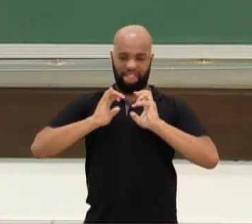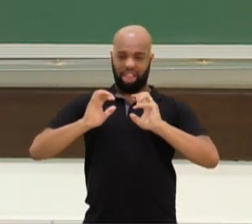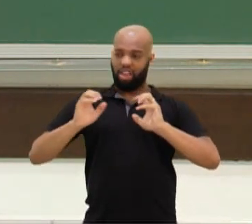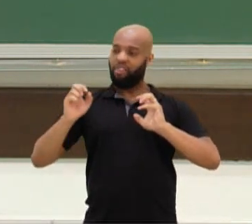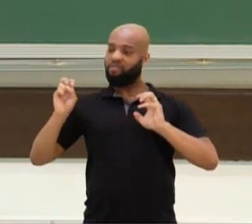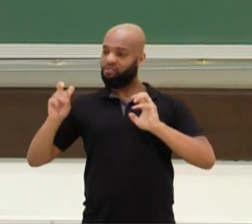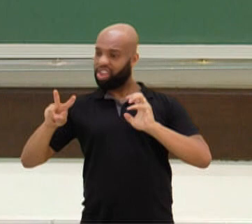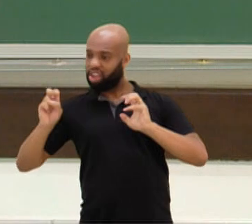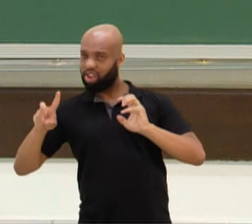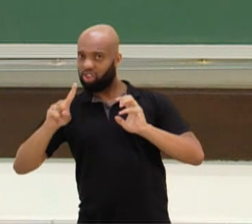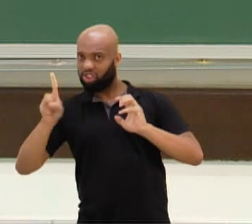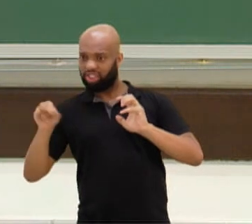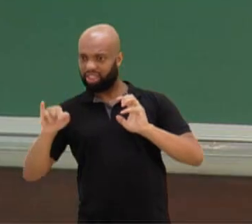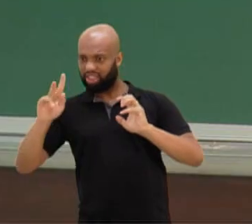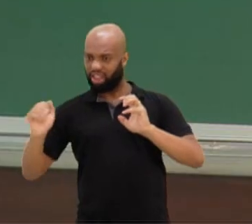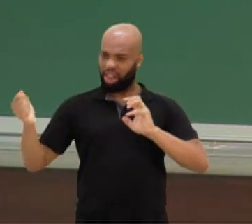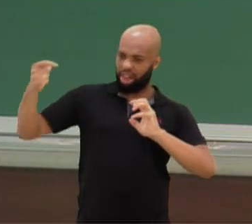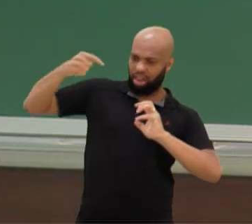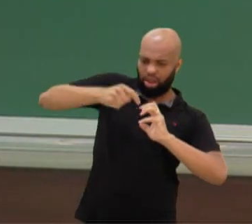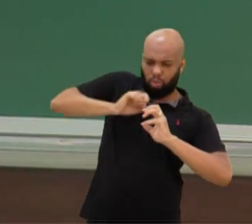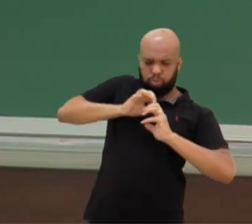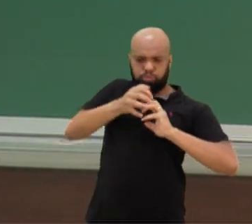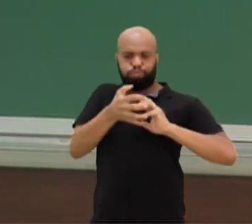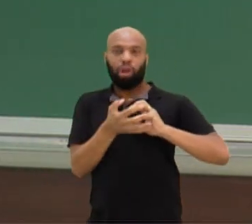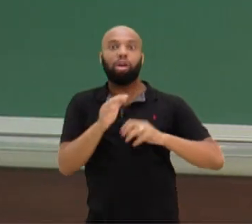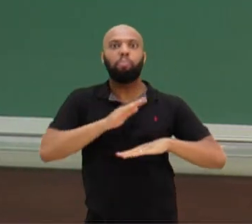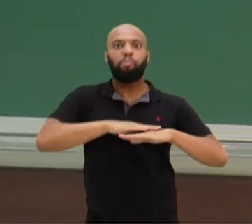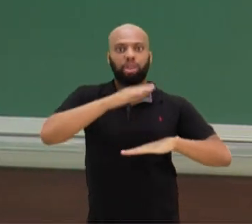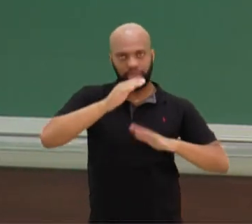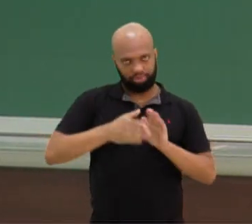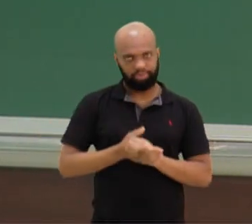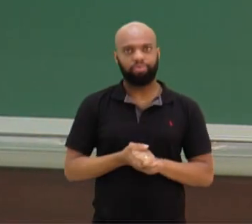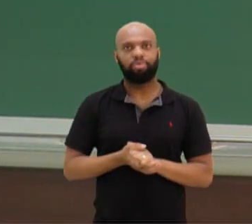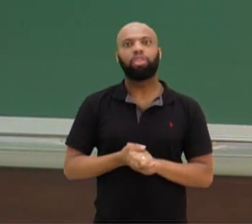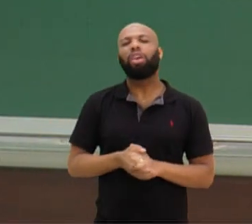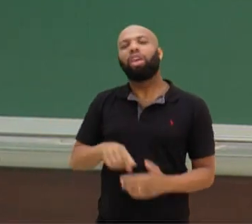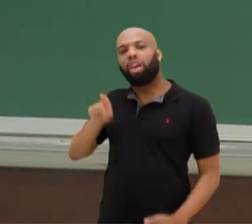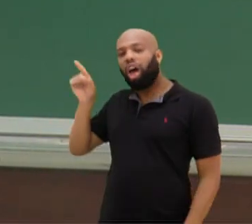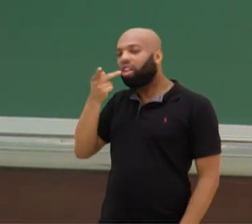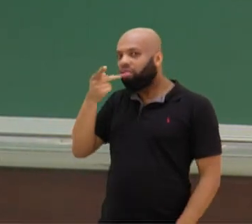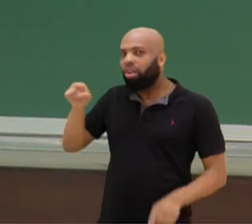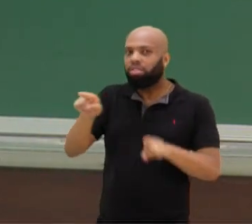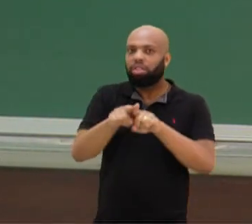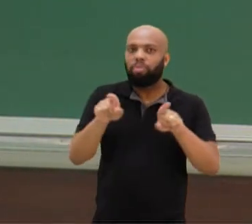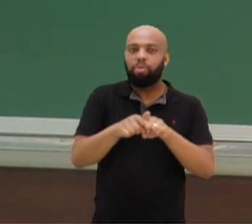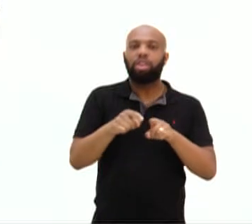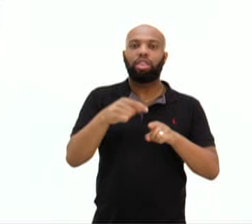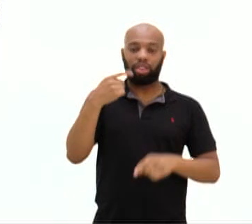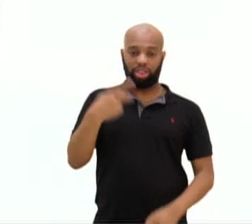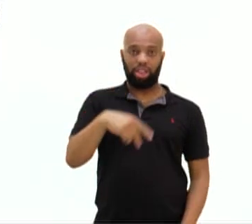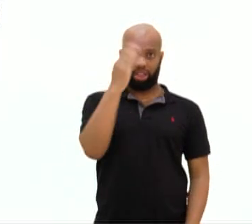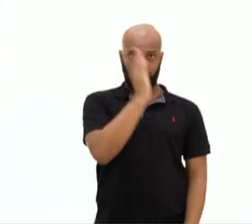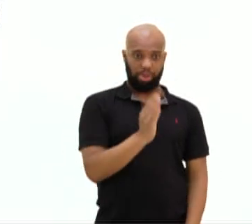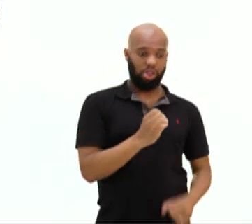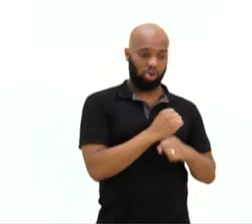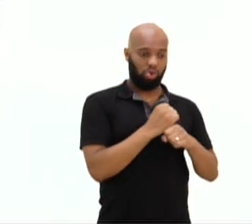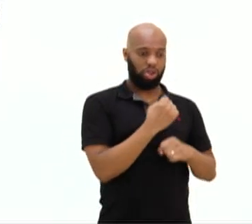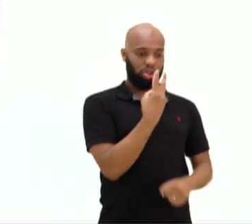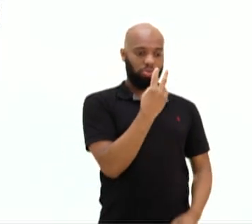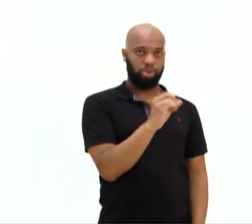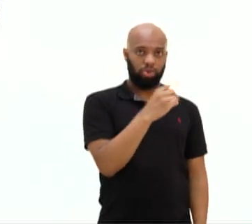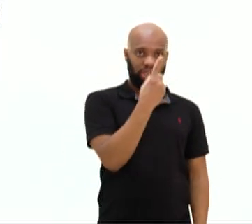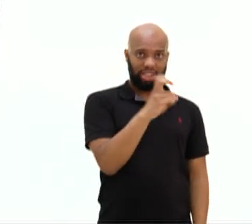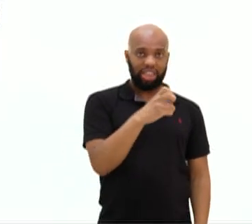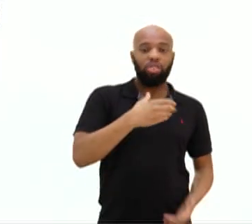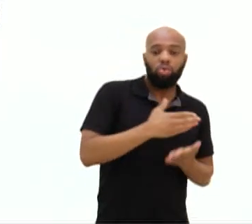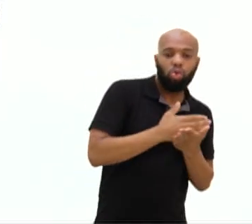vai ser igual, exatamente igual entre dois indivíduos. Aqui ainda está falando dos casos no Brasil. De 2015, que é quando começaram as doenças